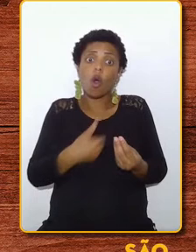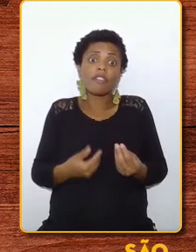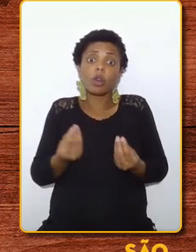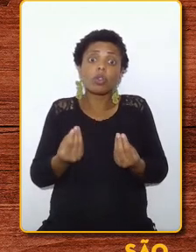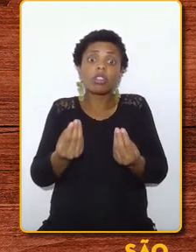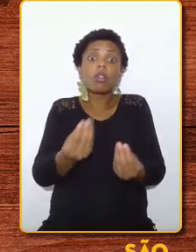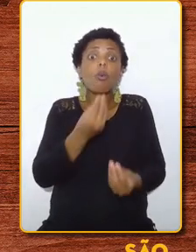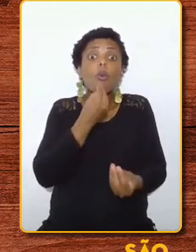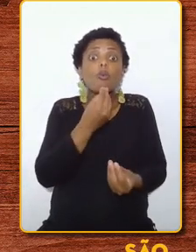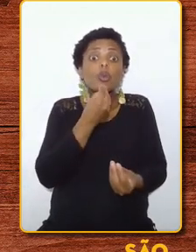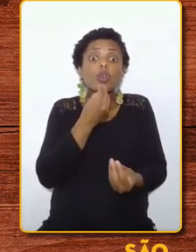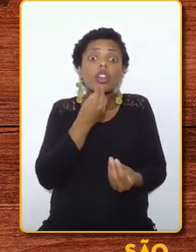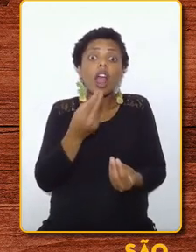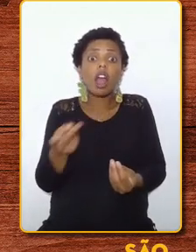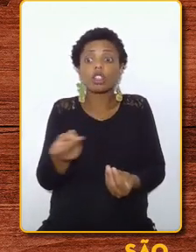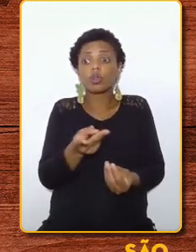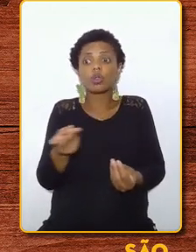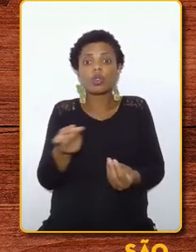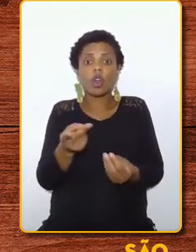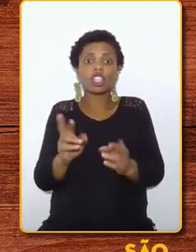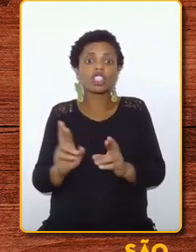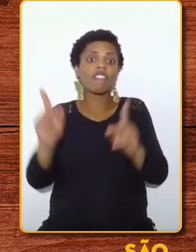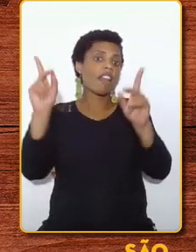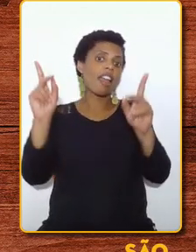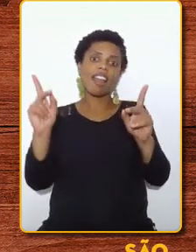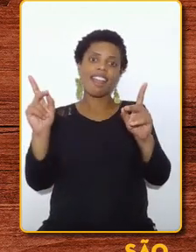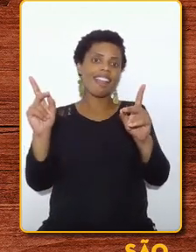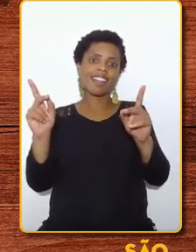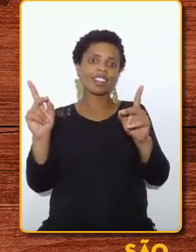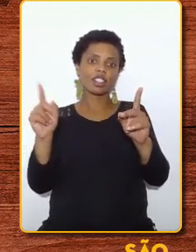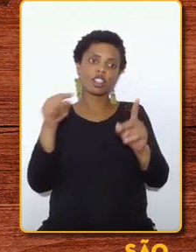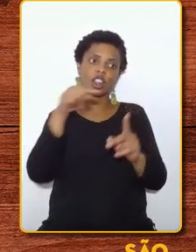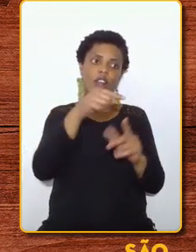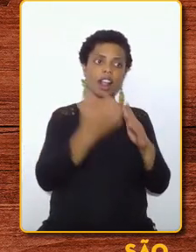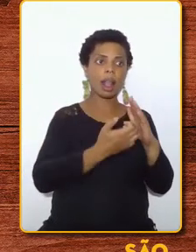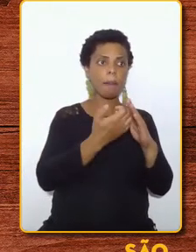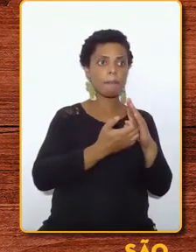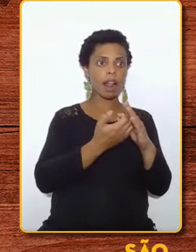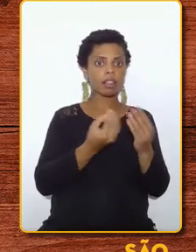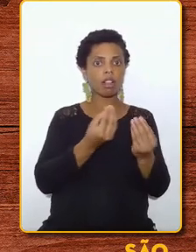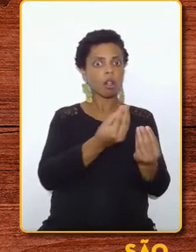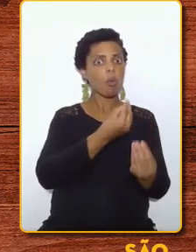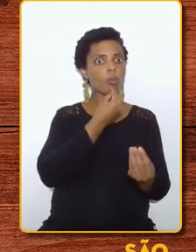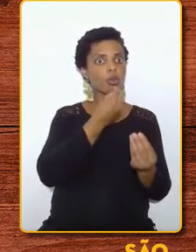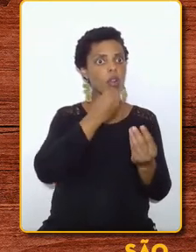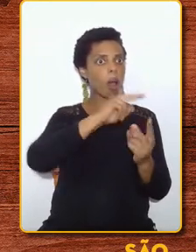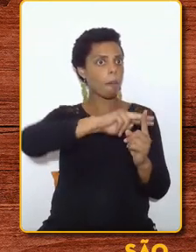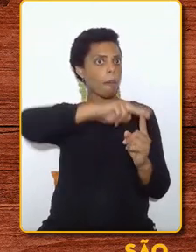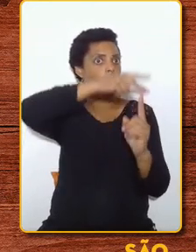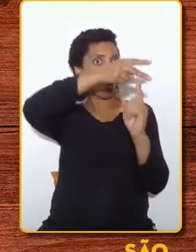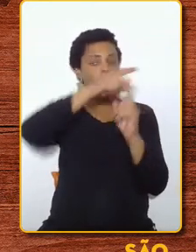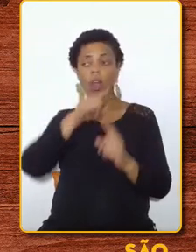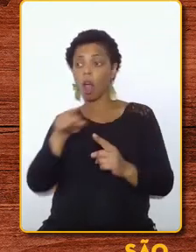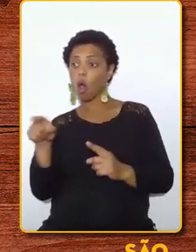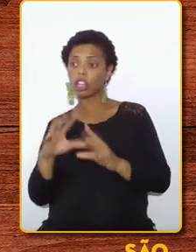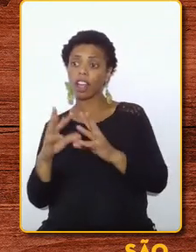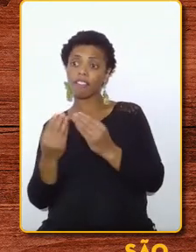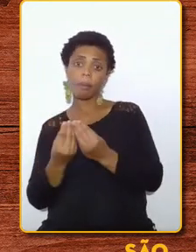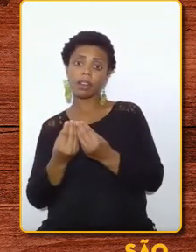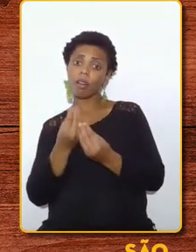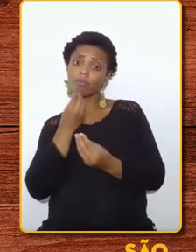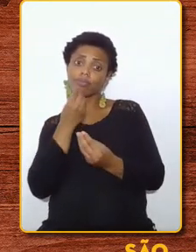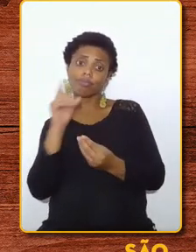a esses dois subsetores, o empresarial, né, e o não empresarial, se quiserem chamar,